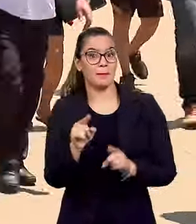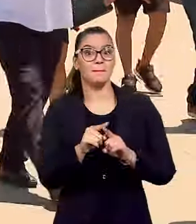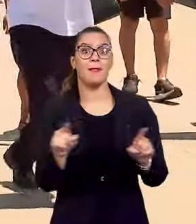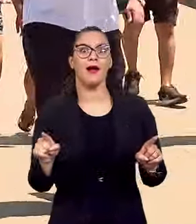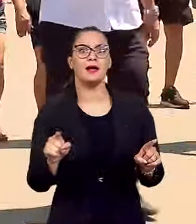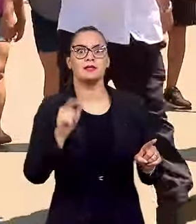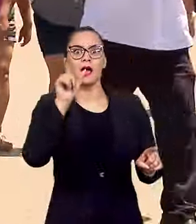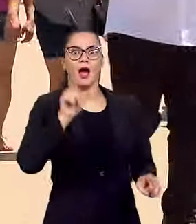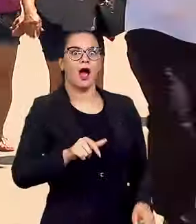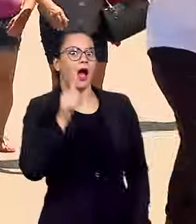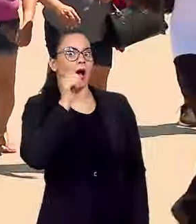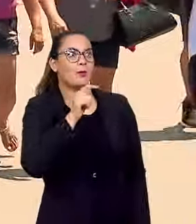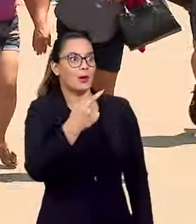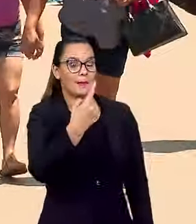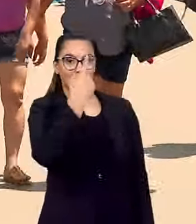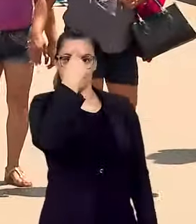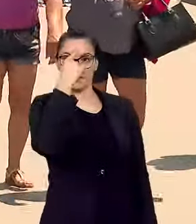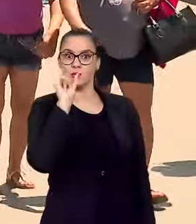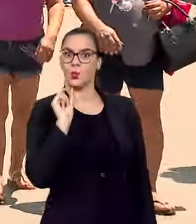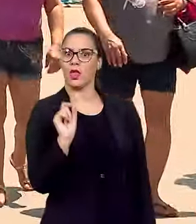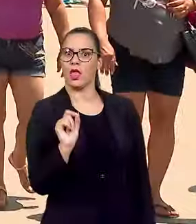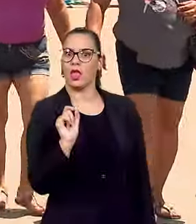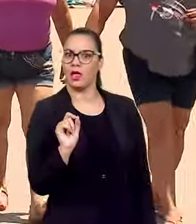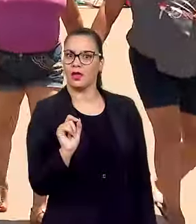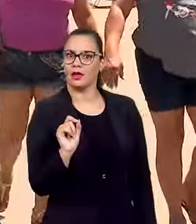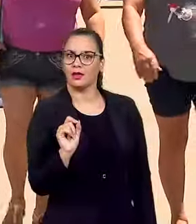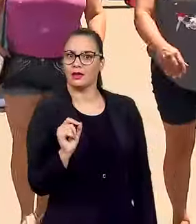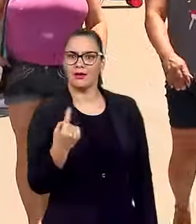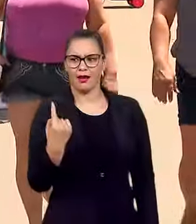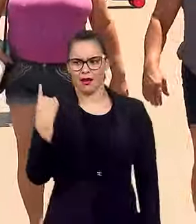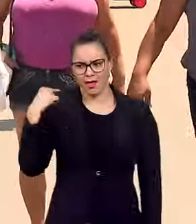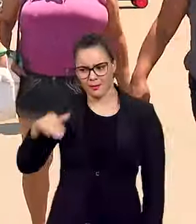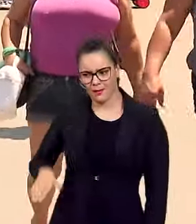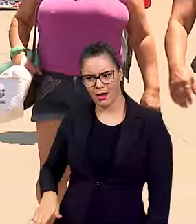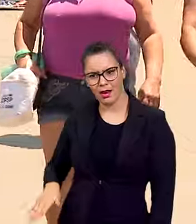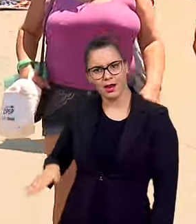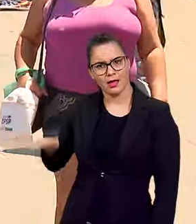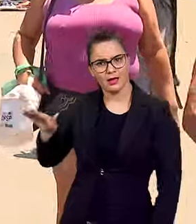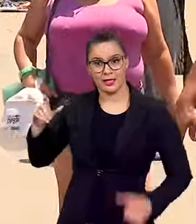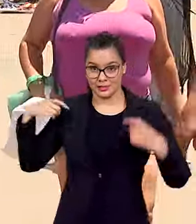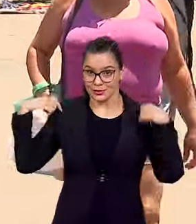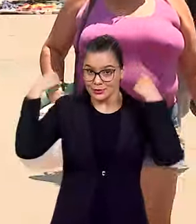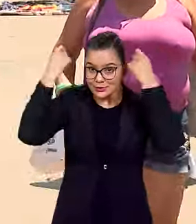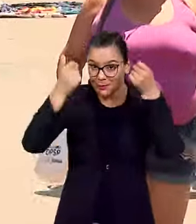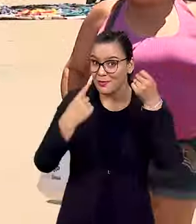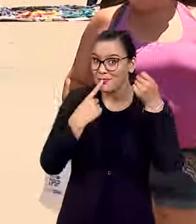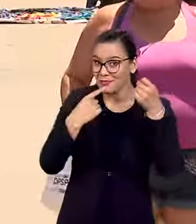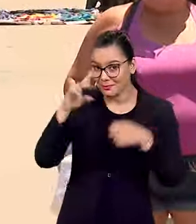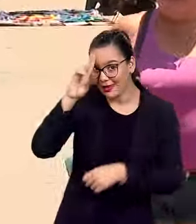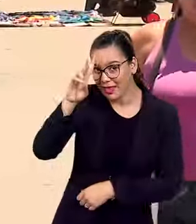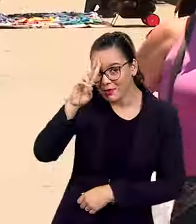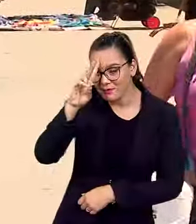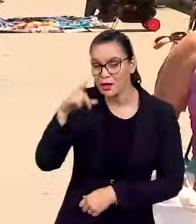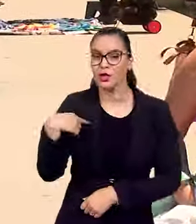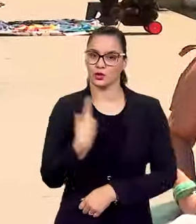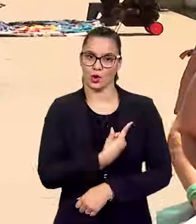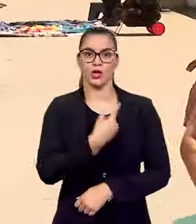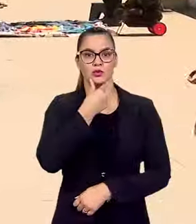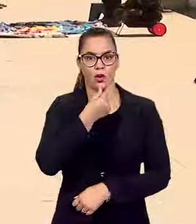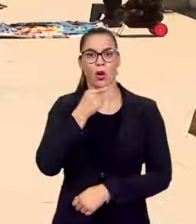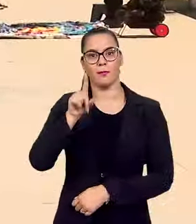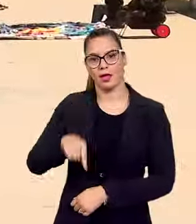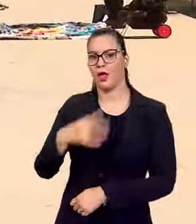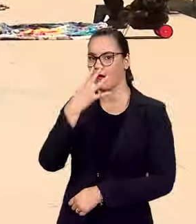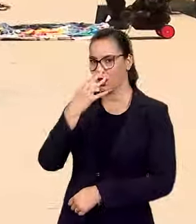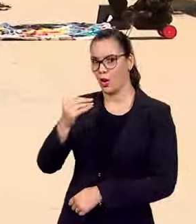medo, mas você já pensou no que ela pensa, no que ela tem que pensar, desde cedo? Chapeuzinho vermelho, lembra? Nós,